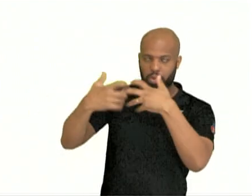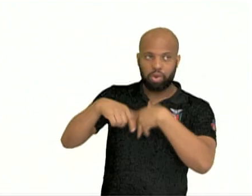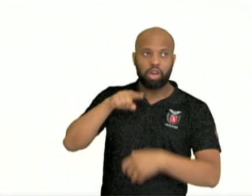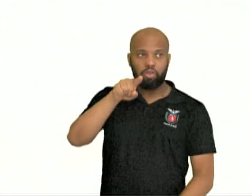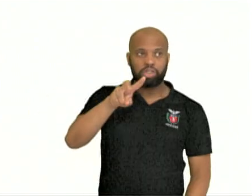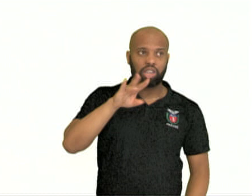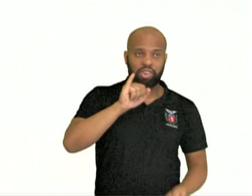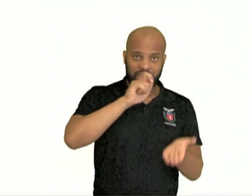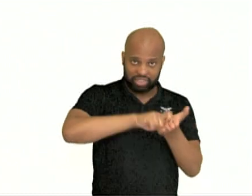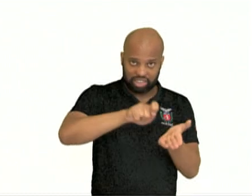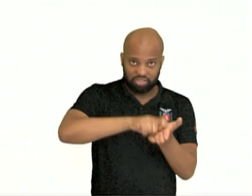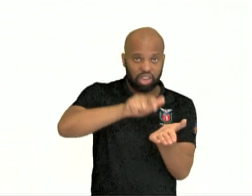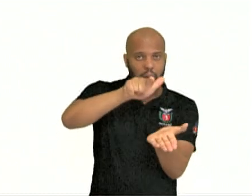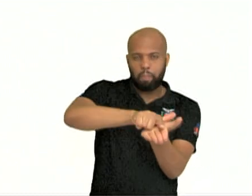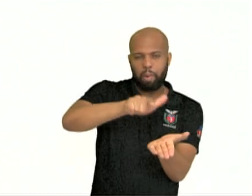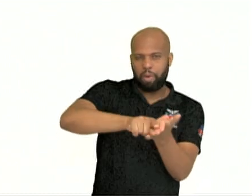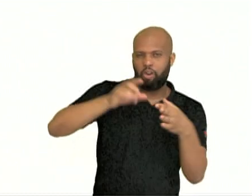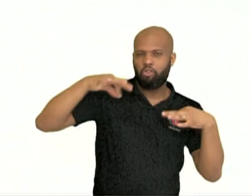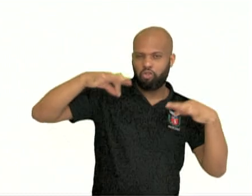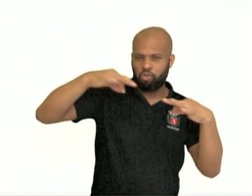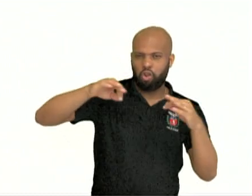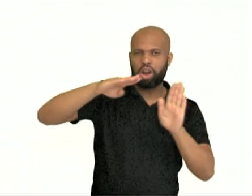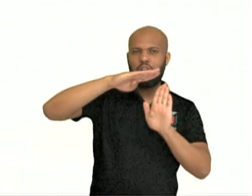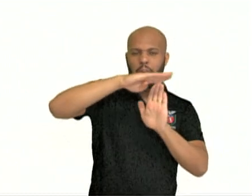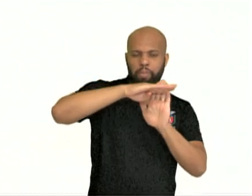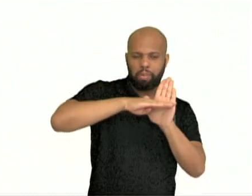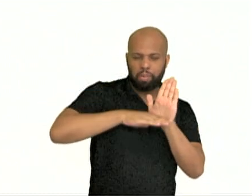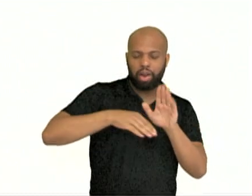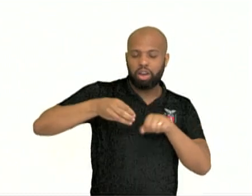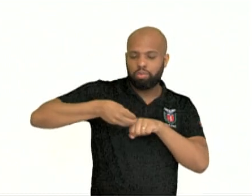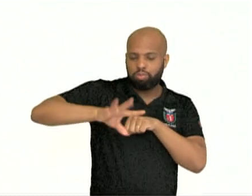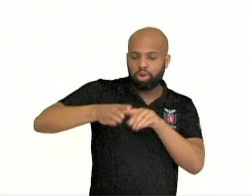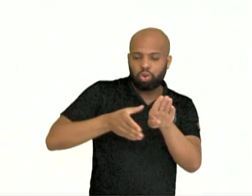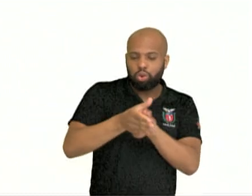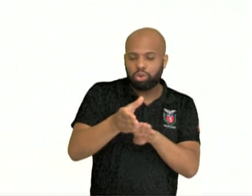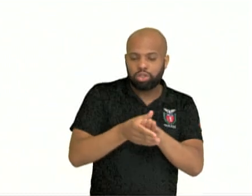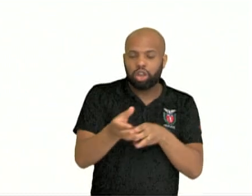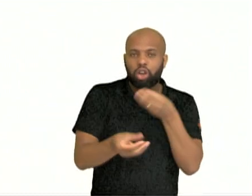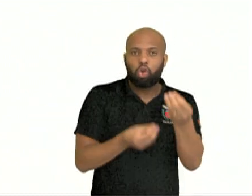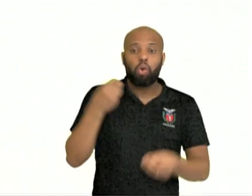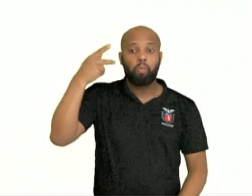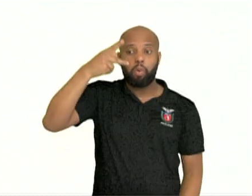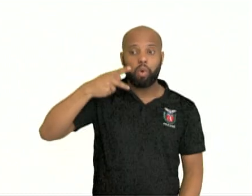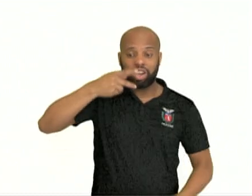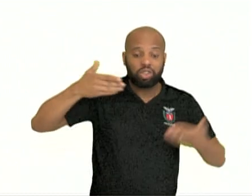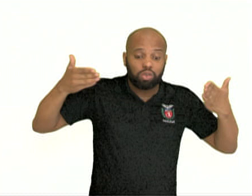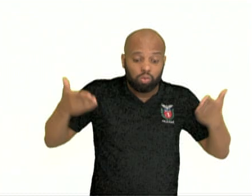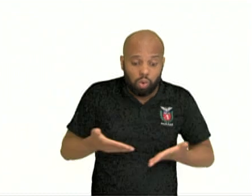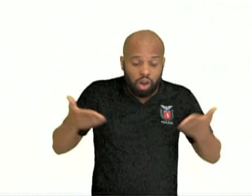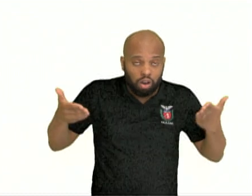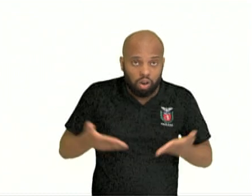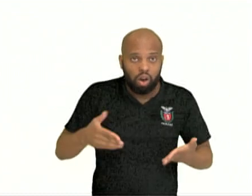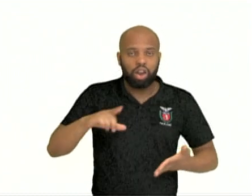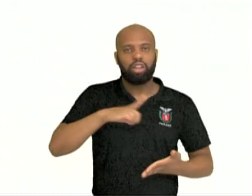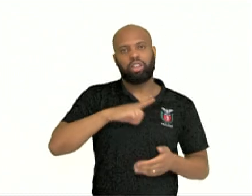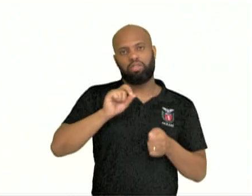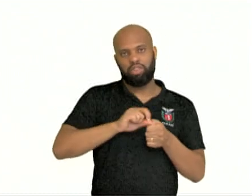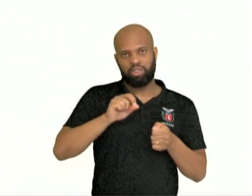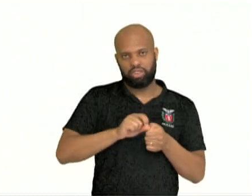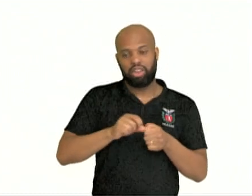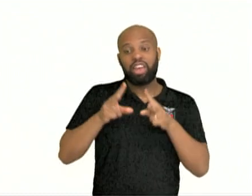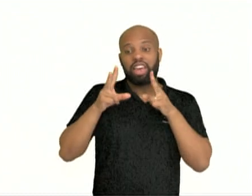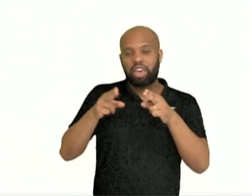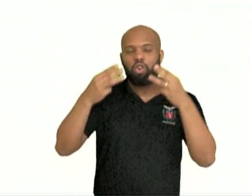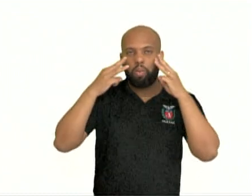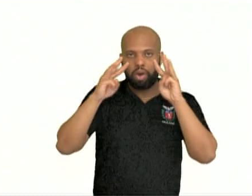escreva em uma folha um manual que aconselhe como um político da atualidade deve agir, tal como